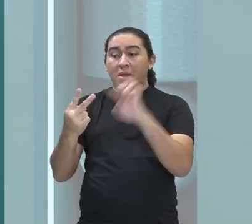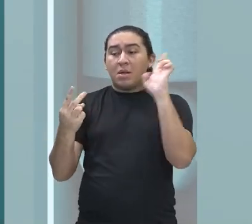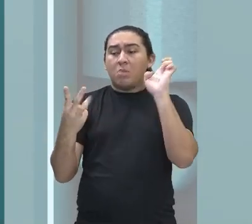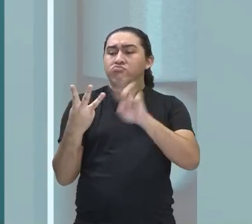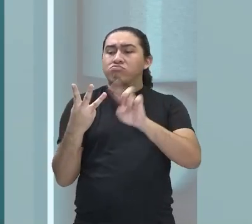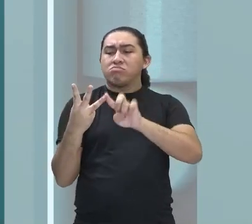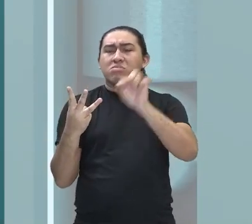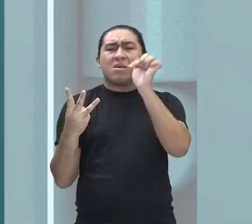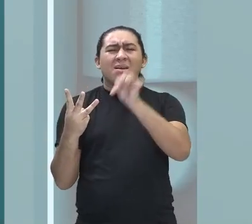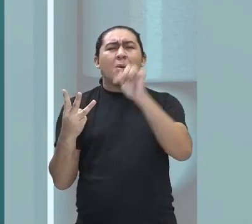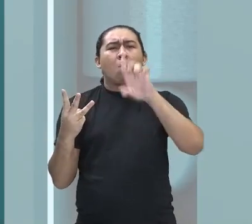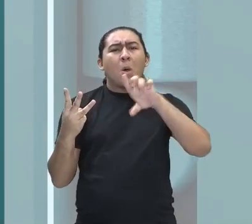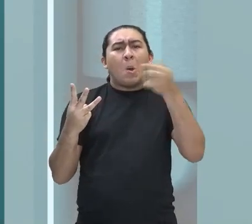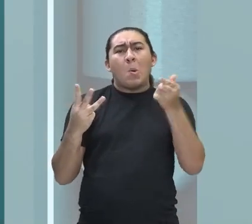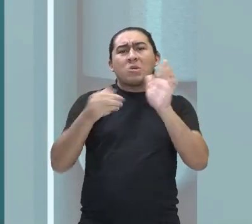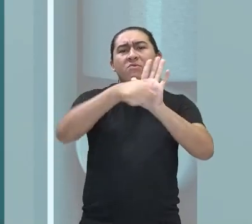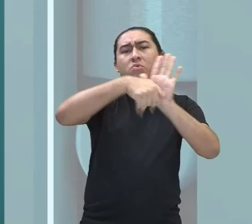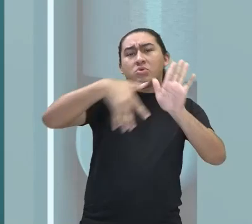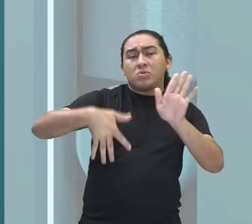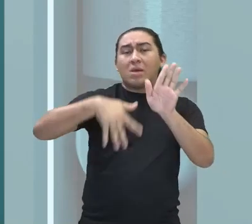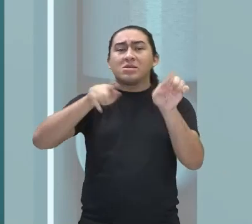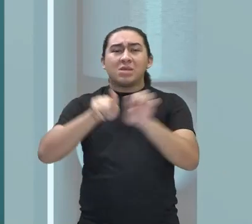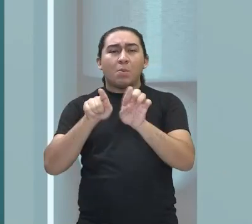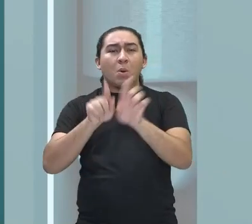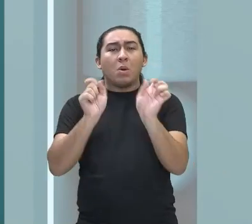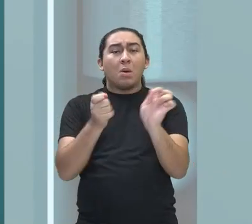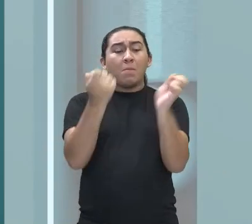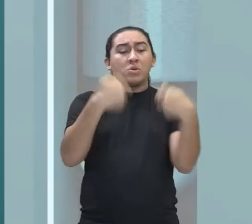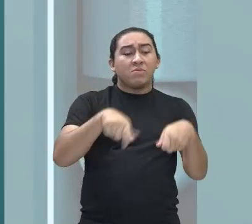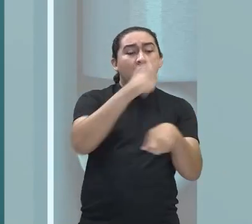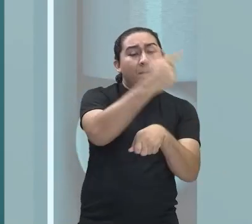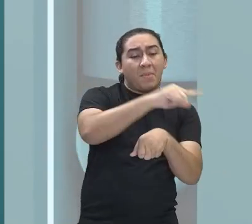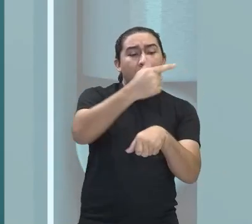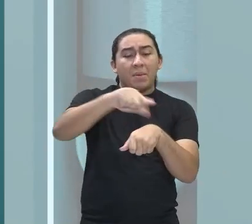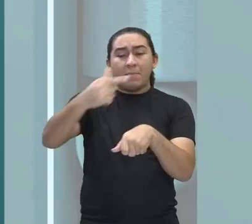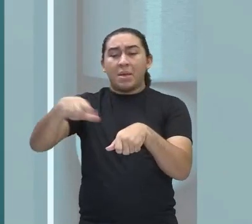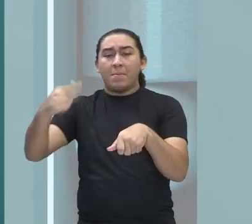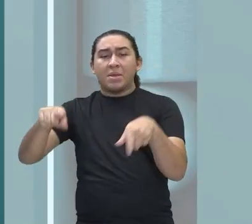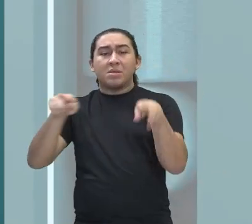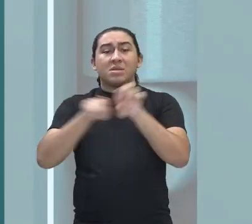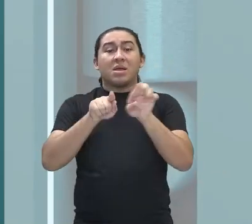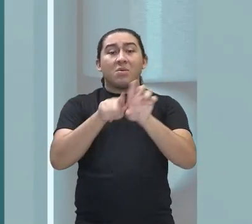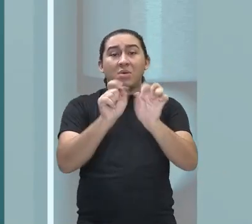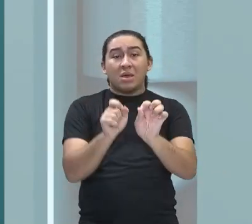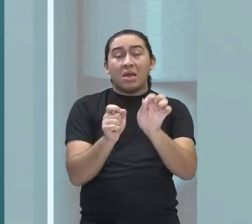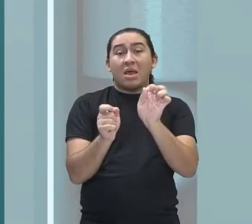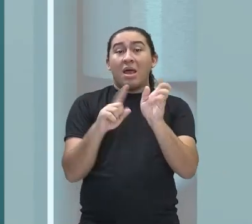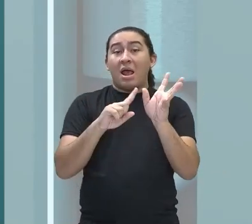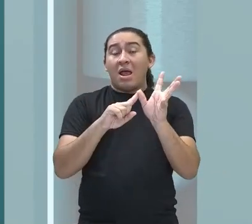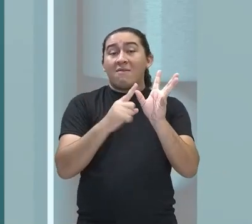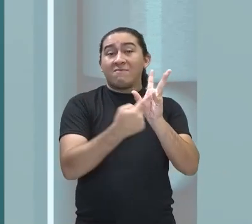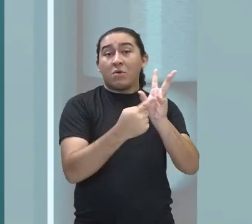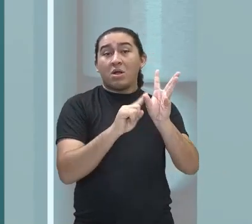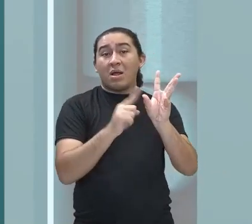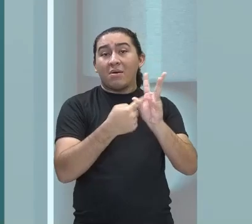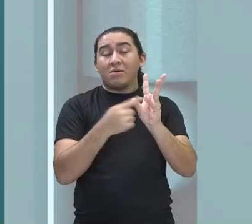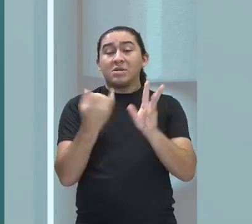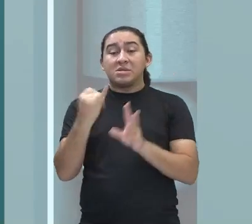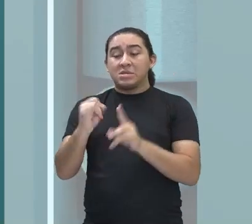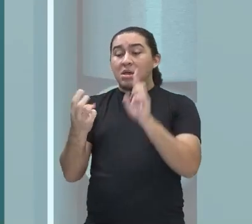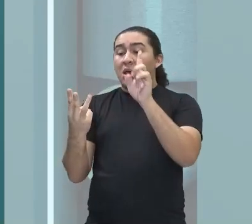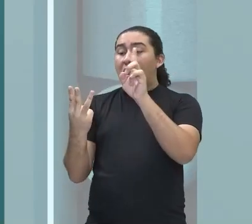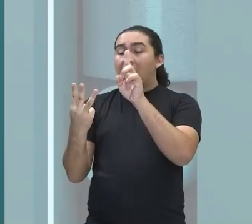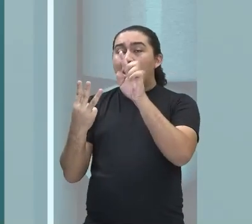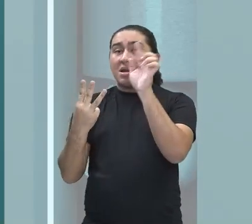uma outra figura de linguagem também que vai repetir as vogais. Se na aliteração